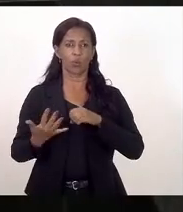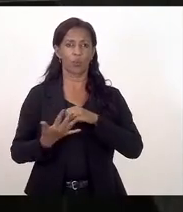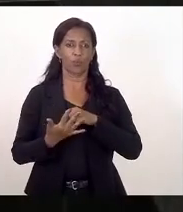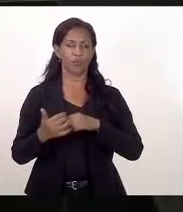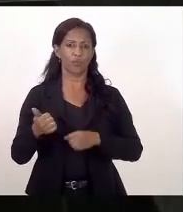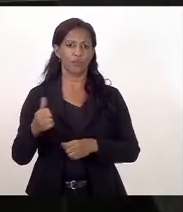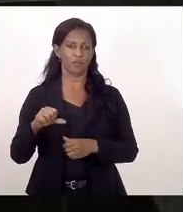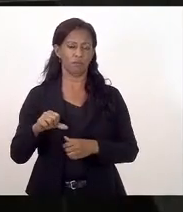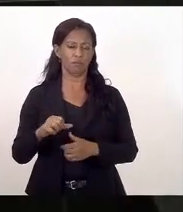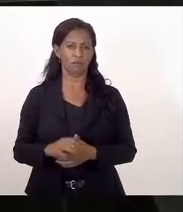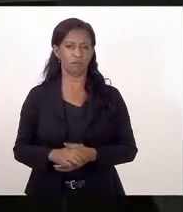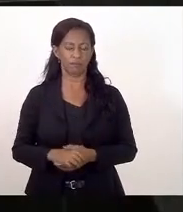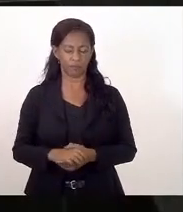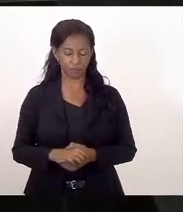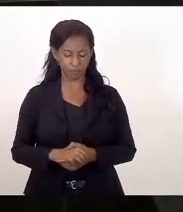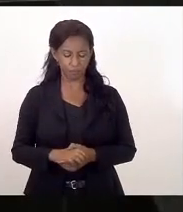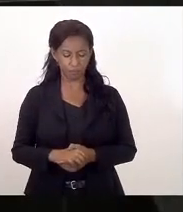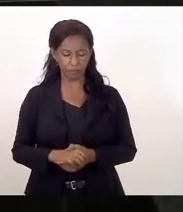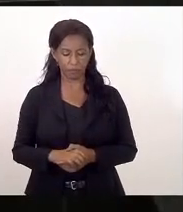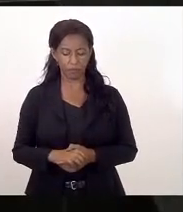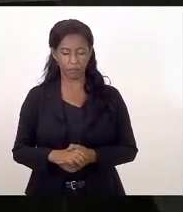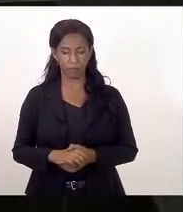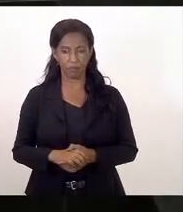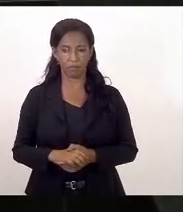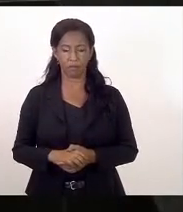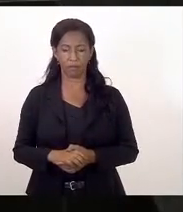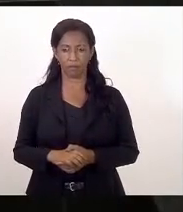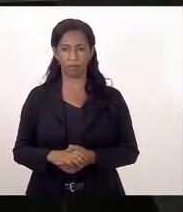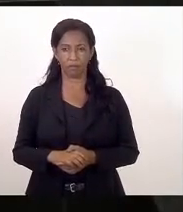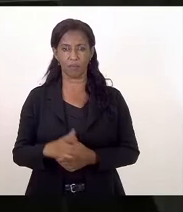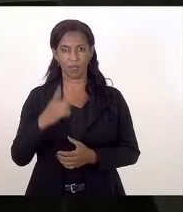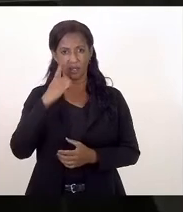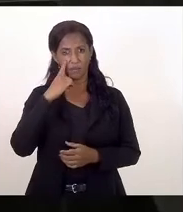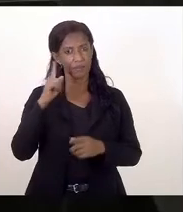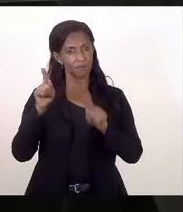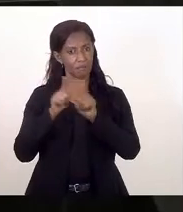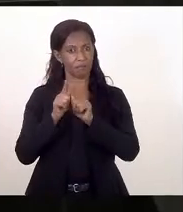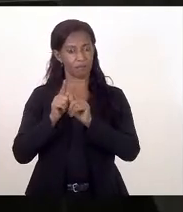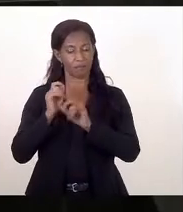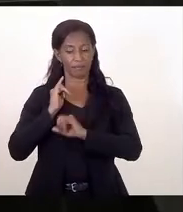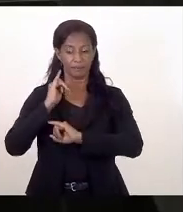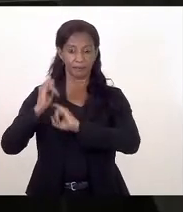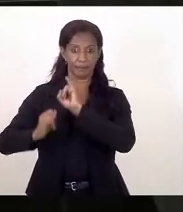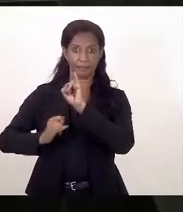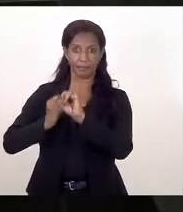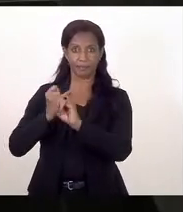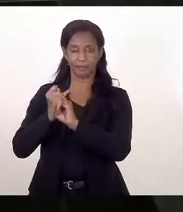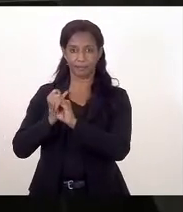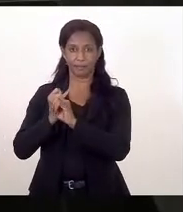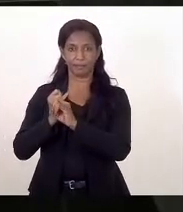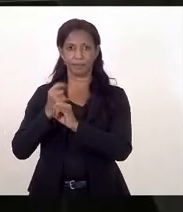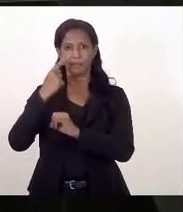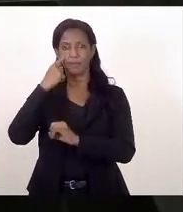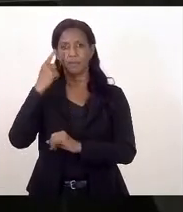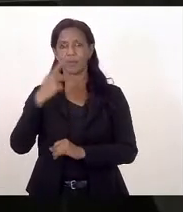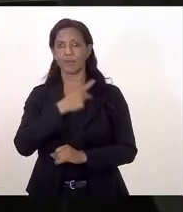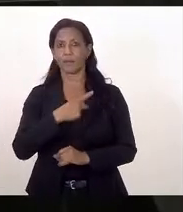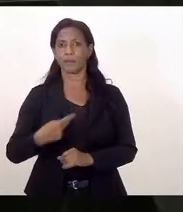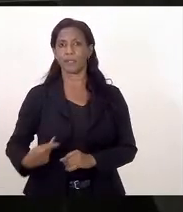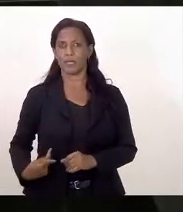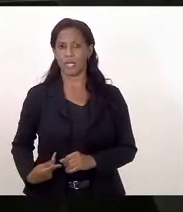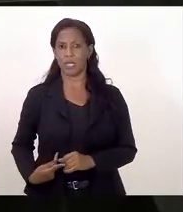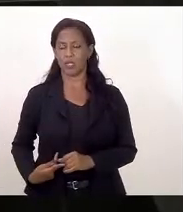-19. E, lhe há pouco, na internet, o presidente da